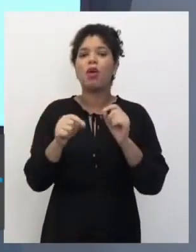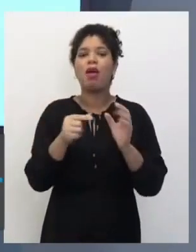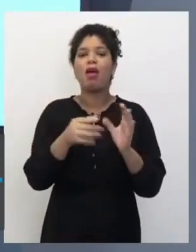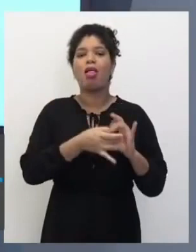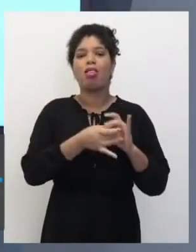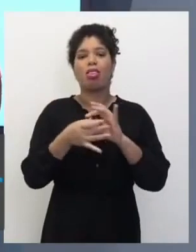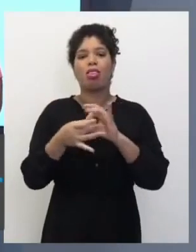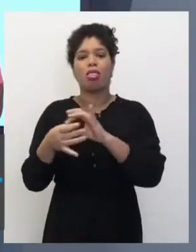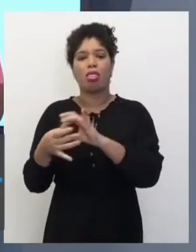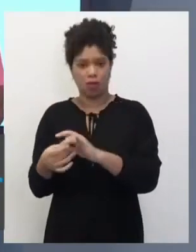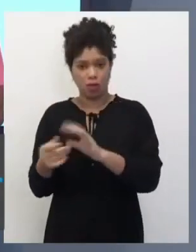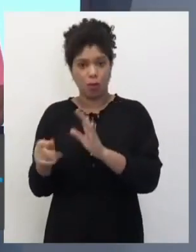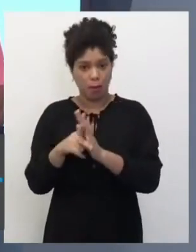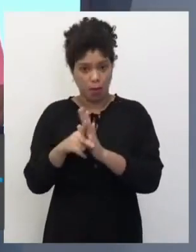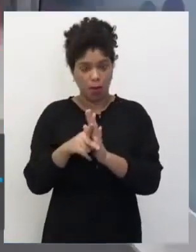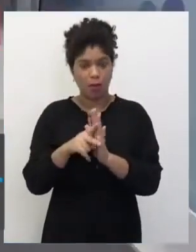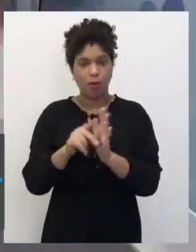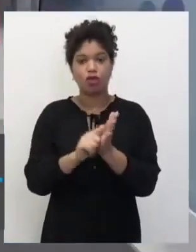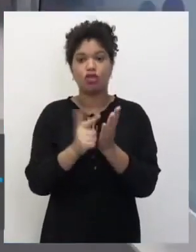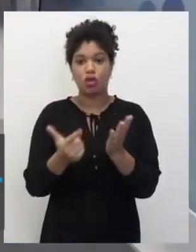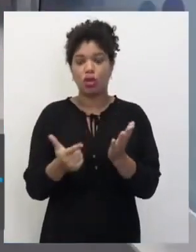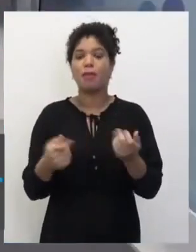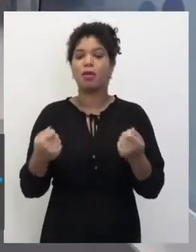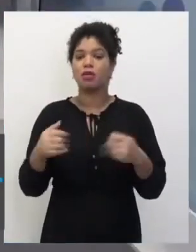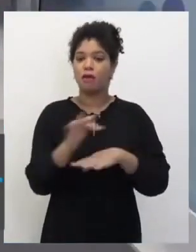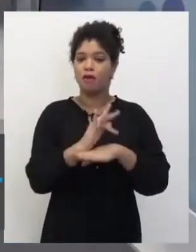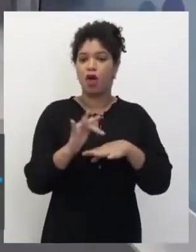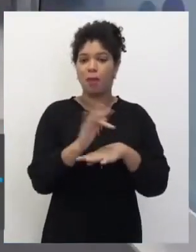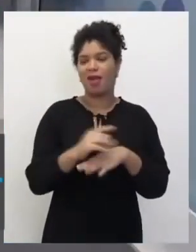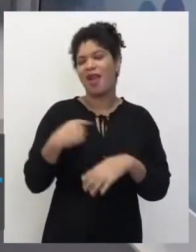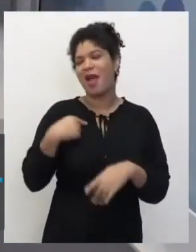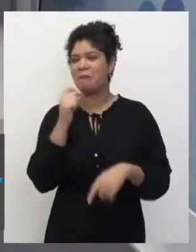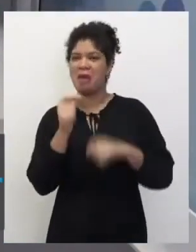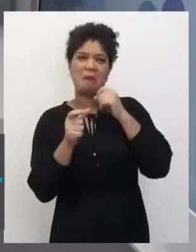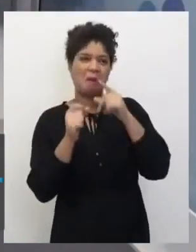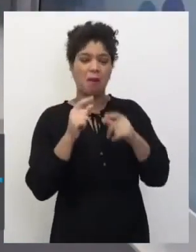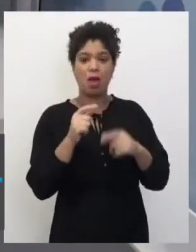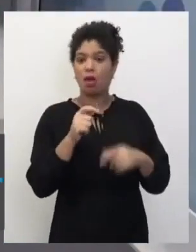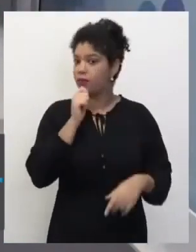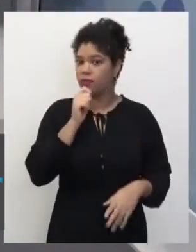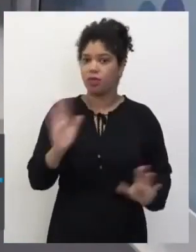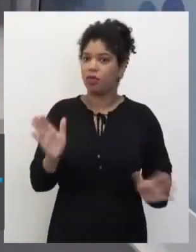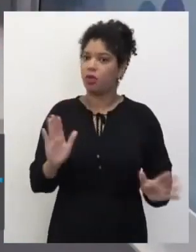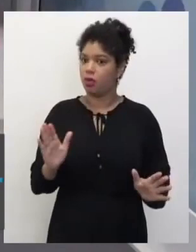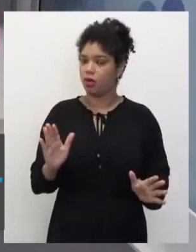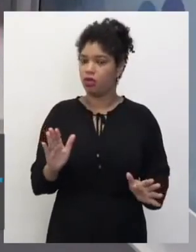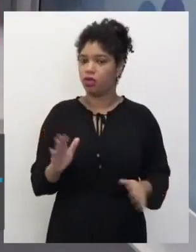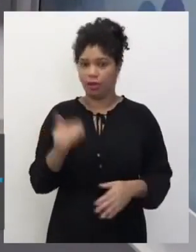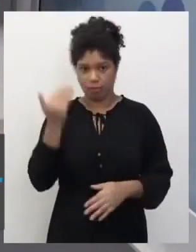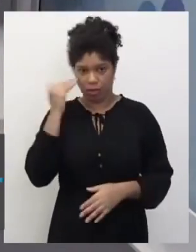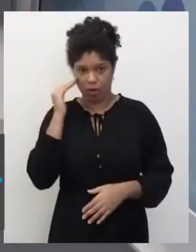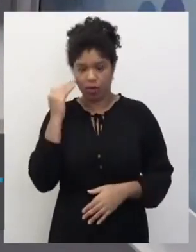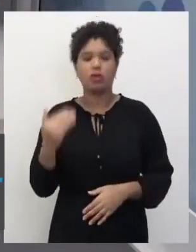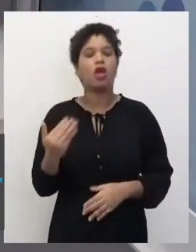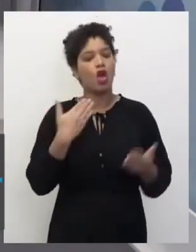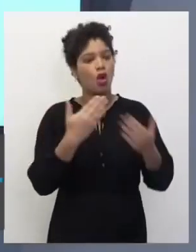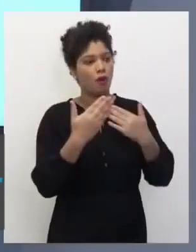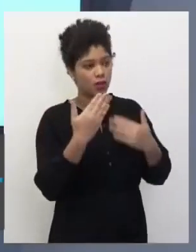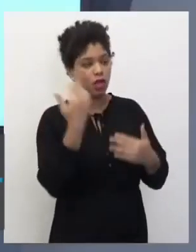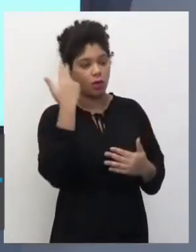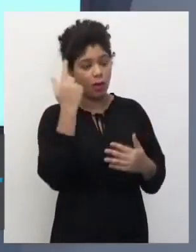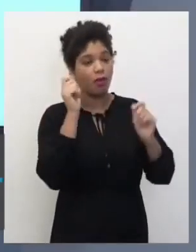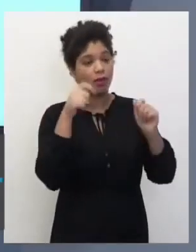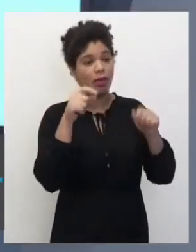linguagem formal, sem gírias, sem as nossas piadinhas, a nossa brincadeira que possivelmente teria, tá bom? Então essas são algumas